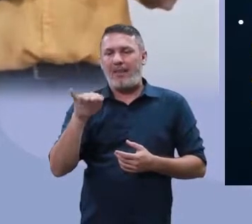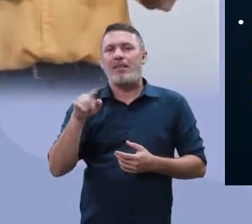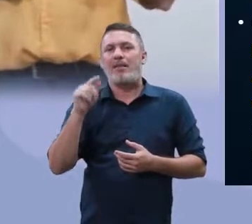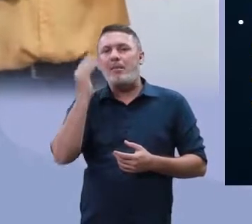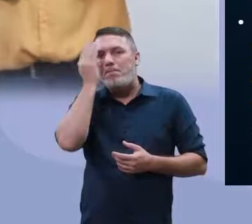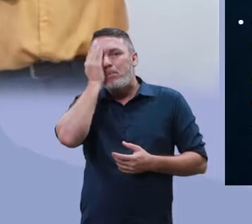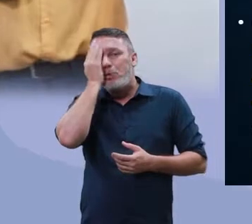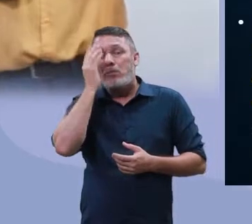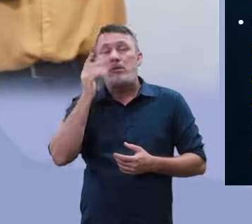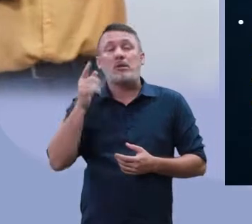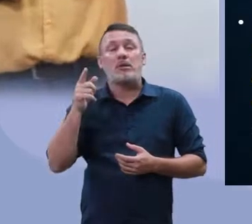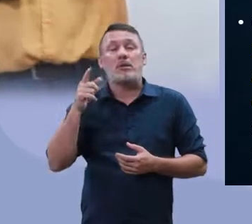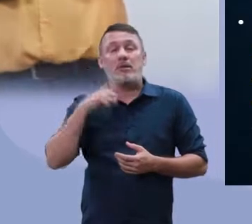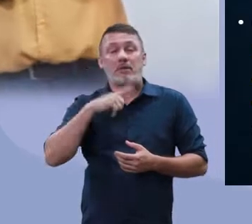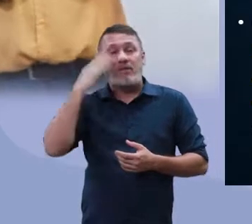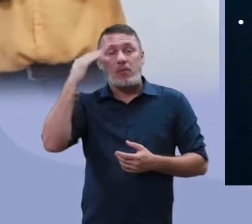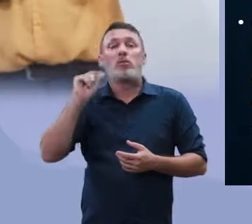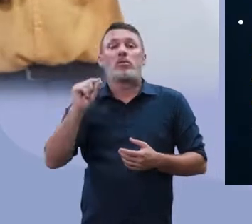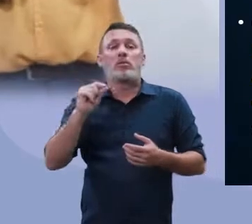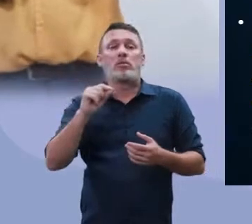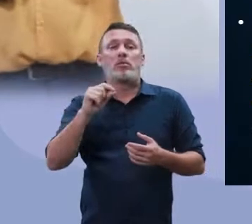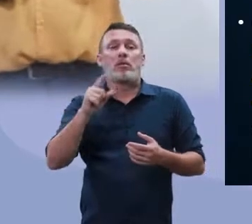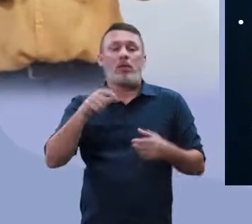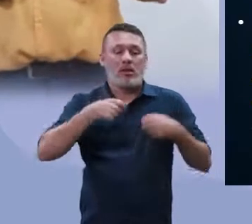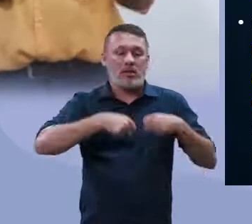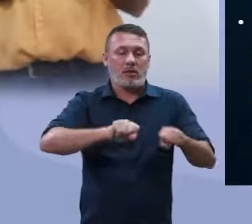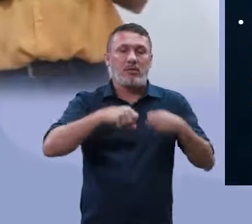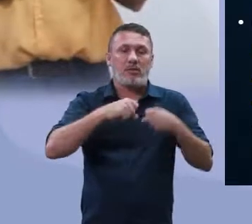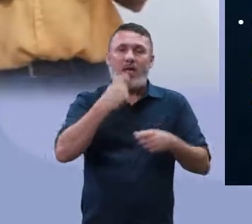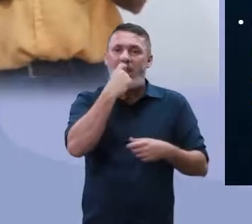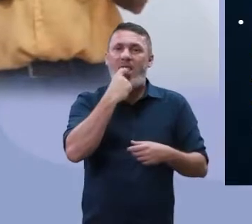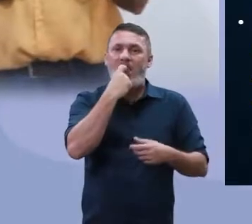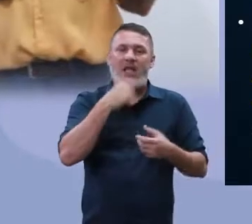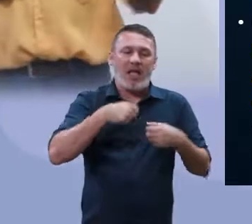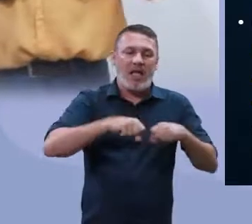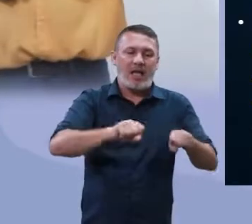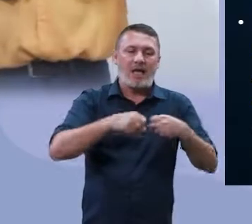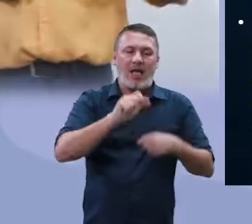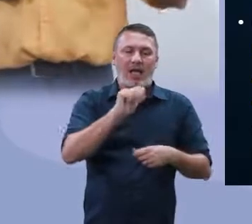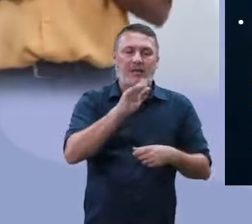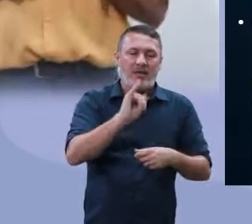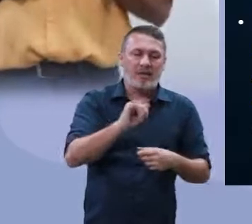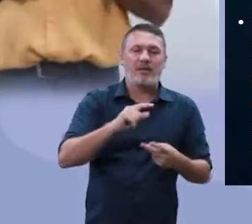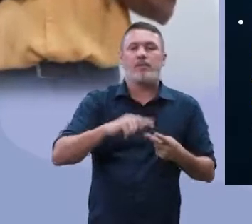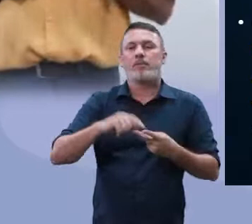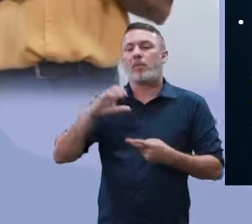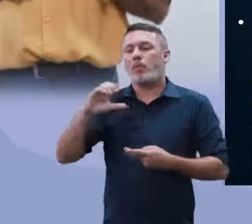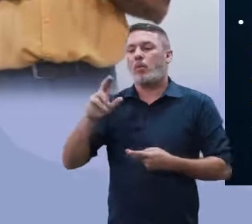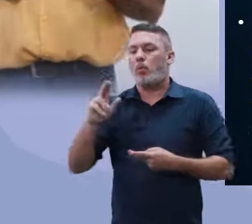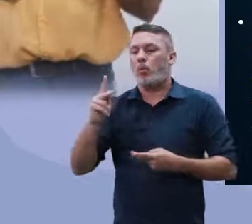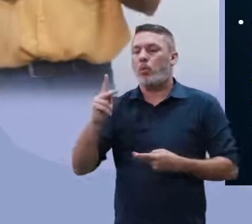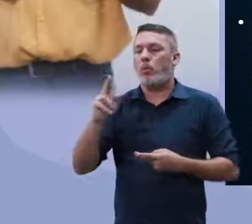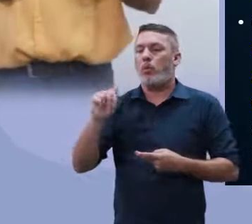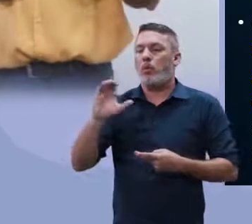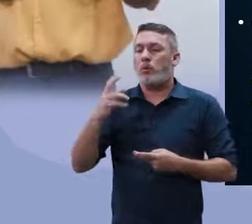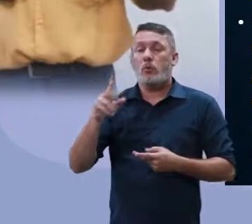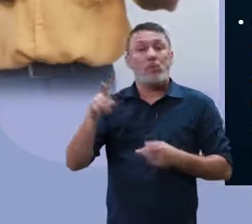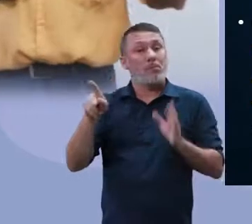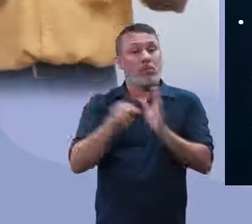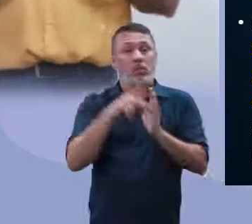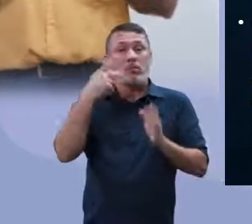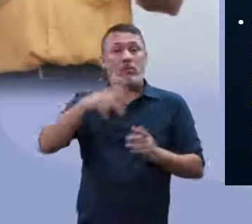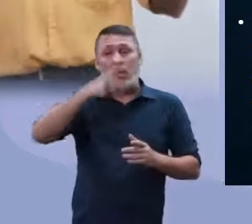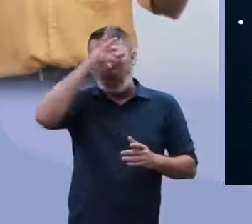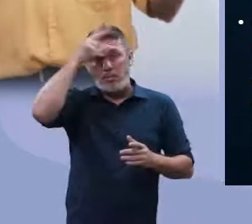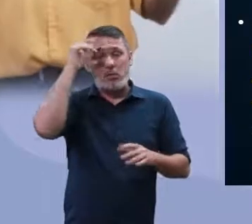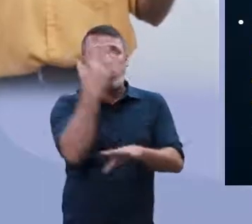e o digníssimo cupuaçu, né, que são plantas endêmicas da floresta amazônica e que foram